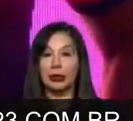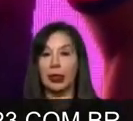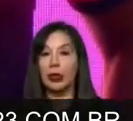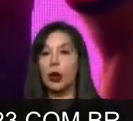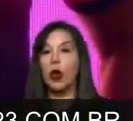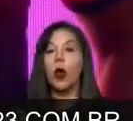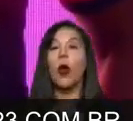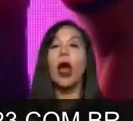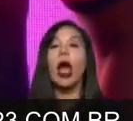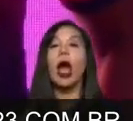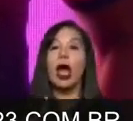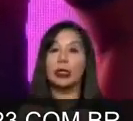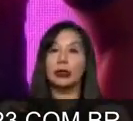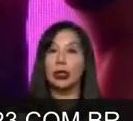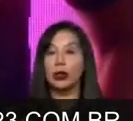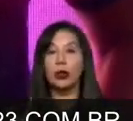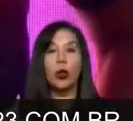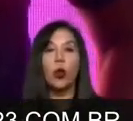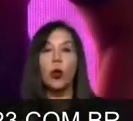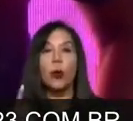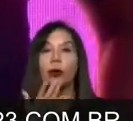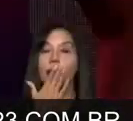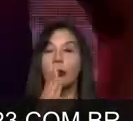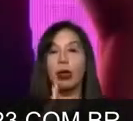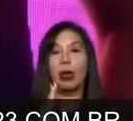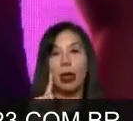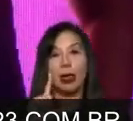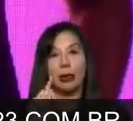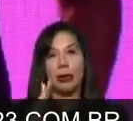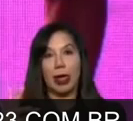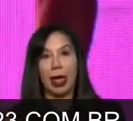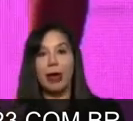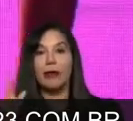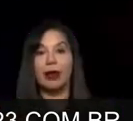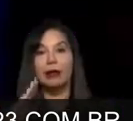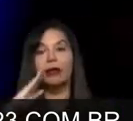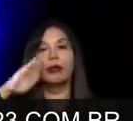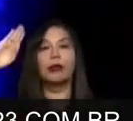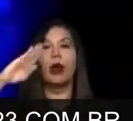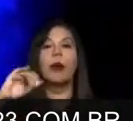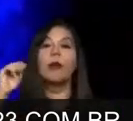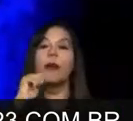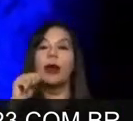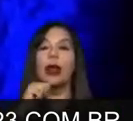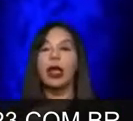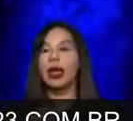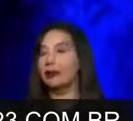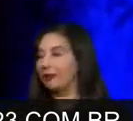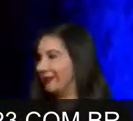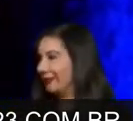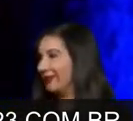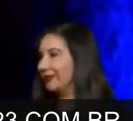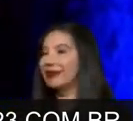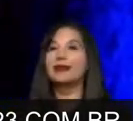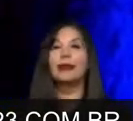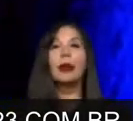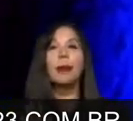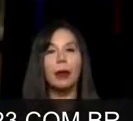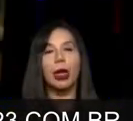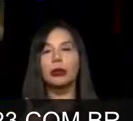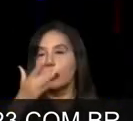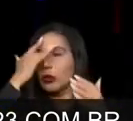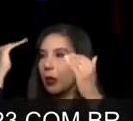vem o Blumenau, a única equipe da LBF que é comandada por uma mulher, a Bruna Rodrigues. Sou muito respeitada